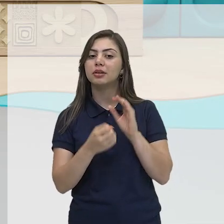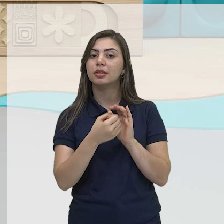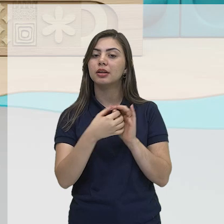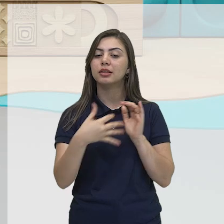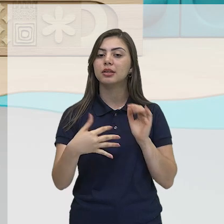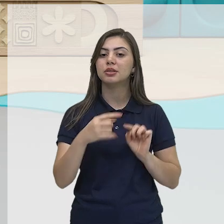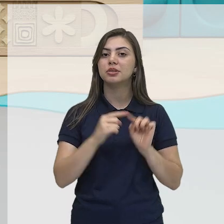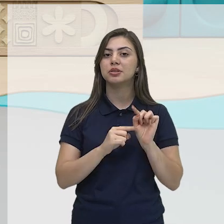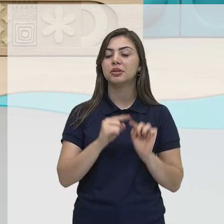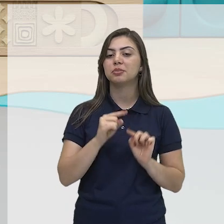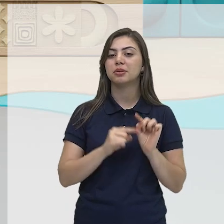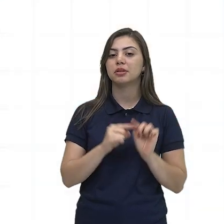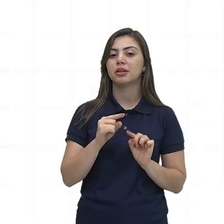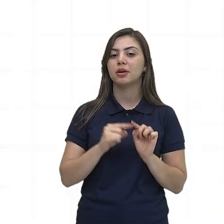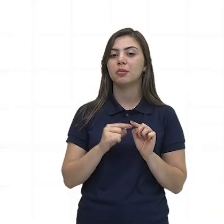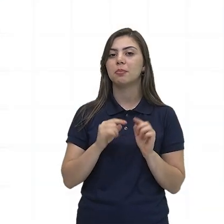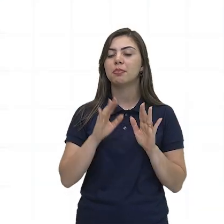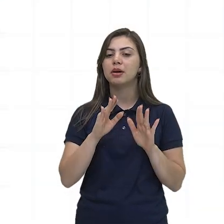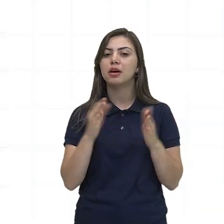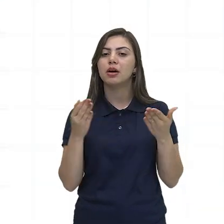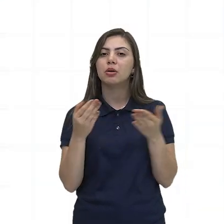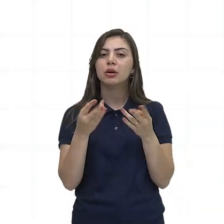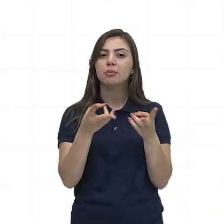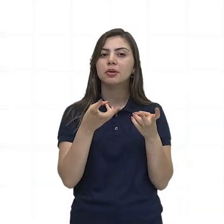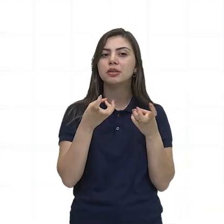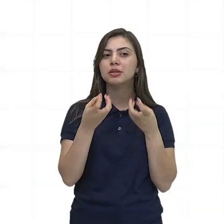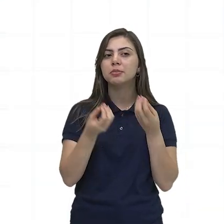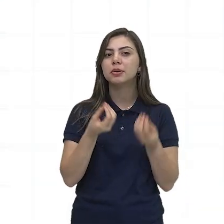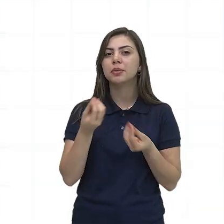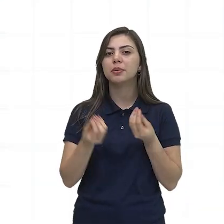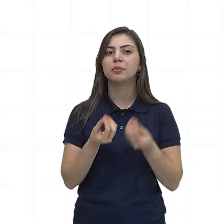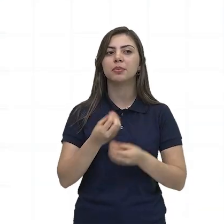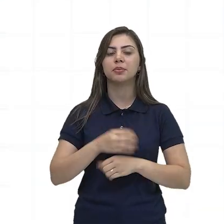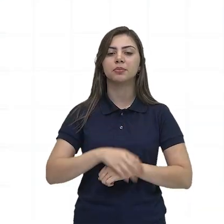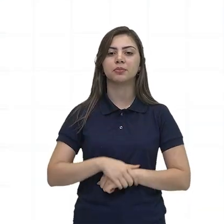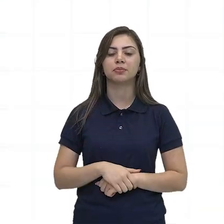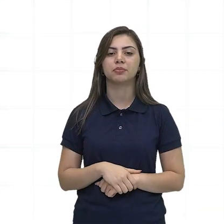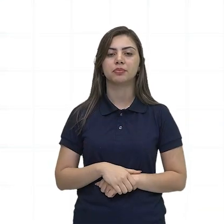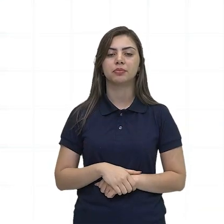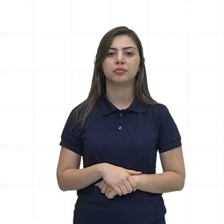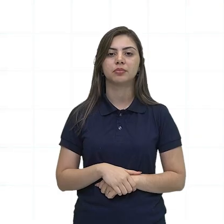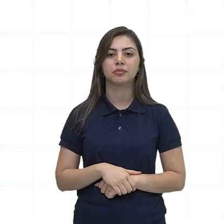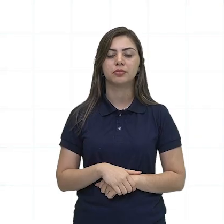tentar visualizar como essa cítara ela se compõe, como ela